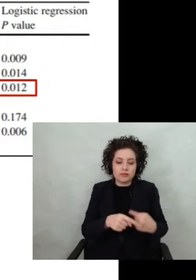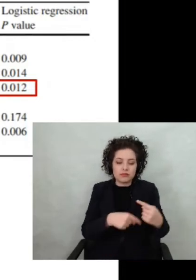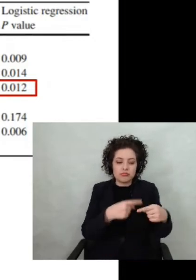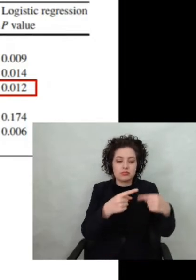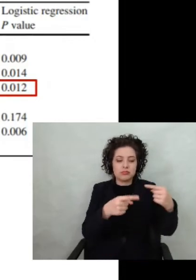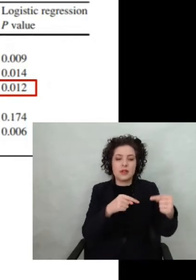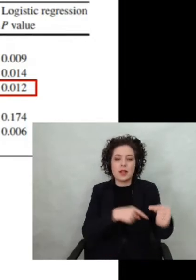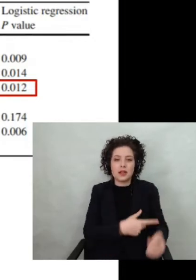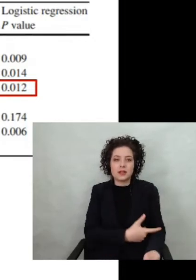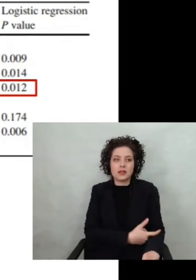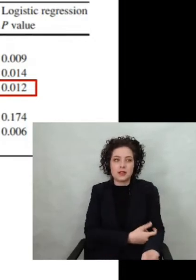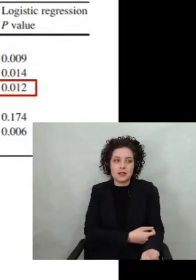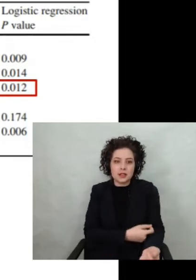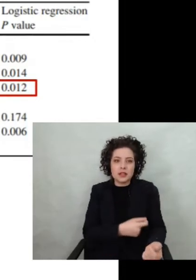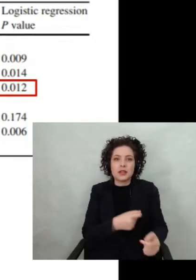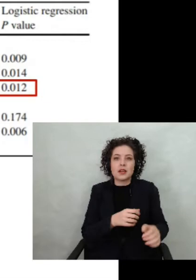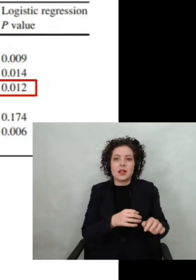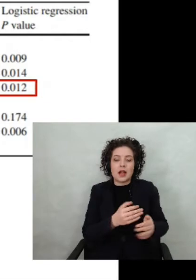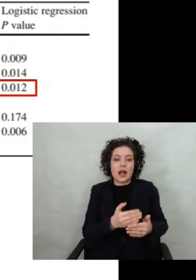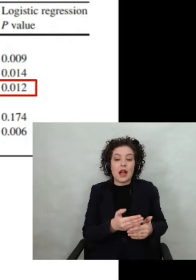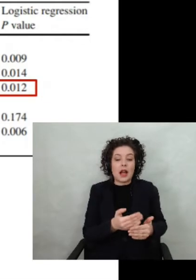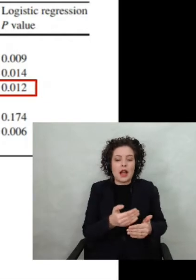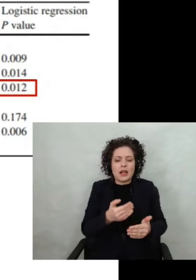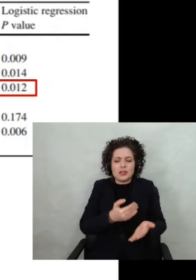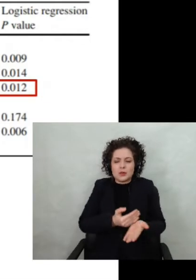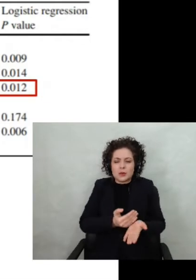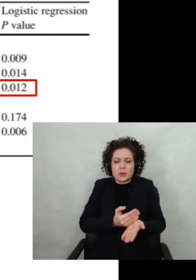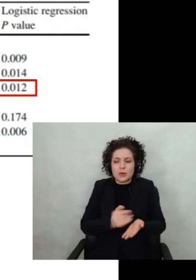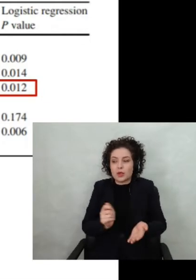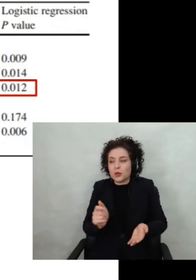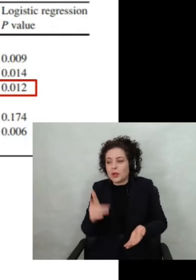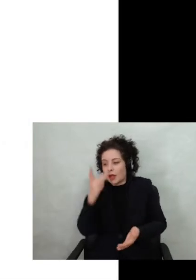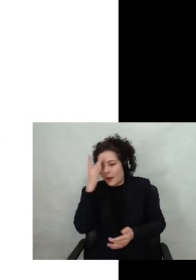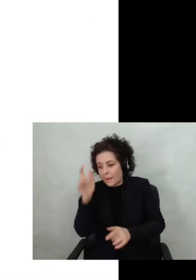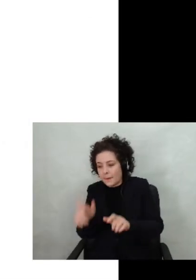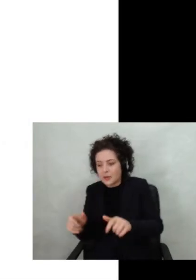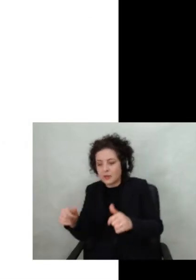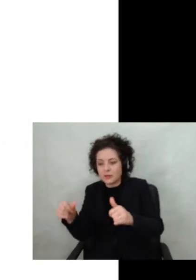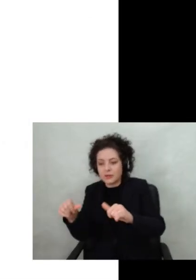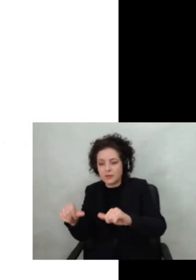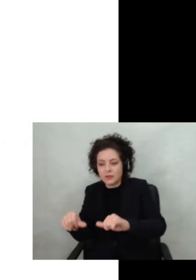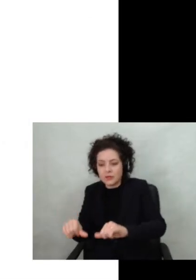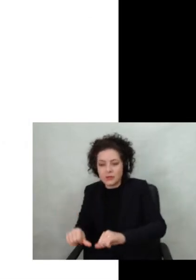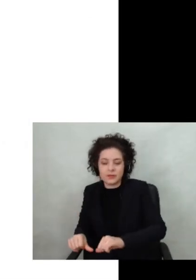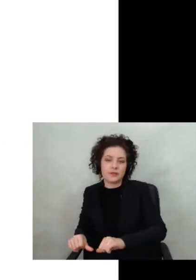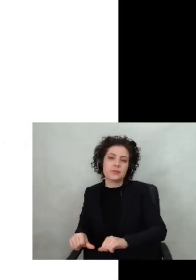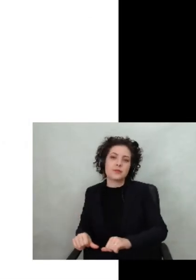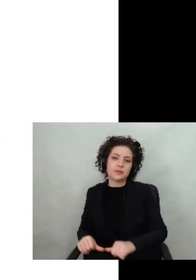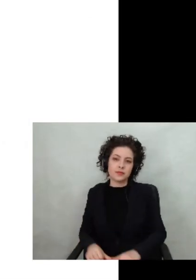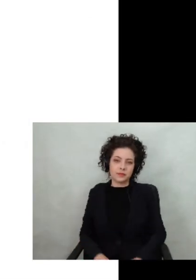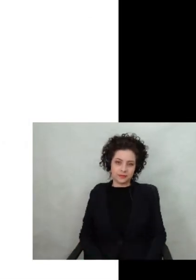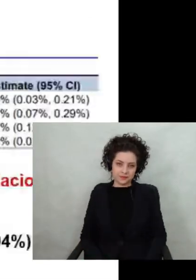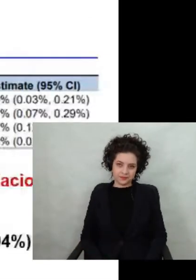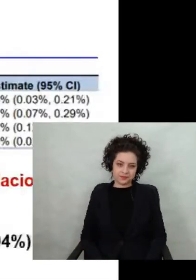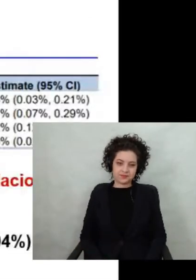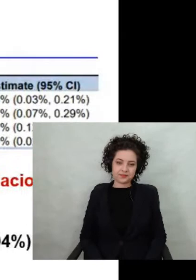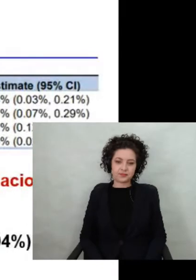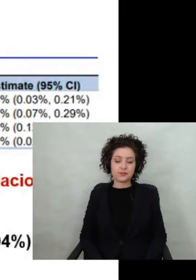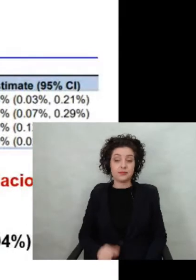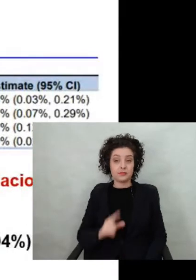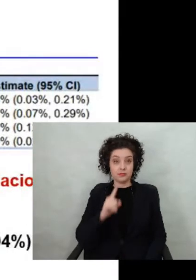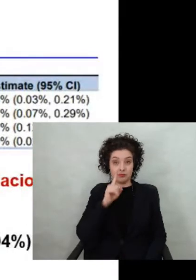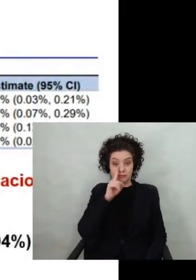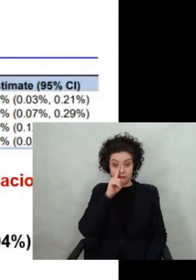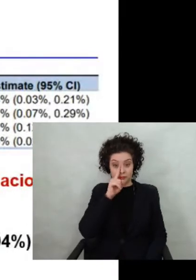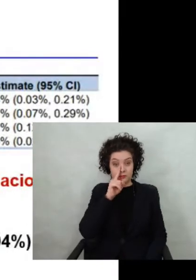plasma mais precoce do que dos indivíduos que tiveram uma evolução pior. Quais são os riscos da utilização do